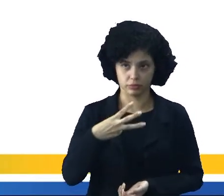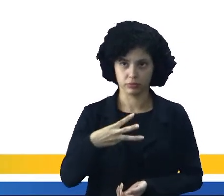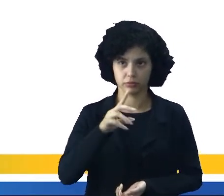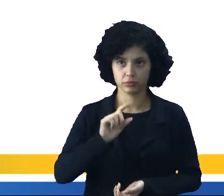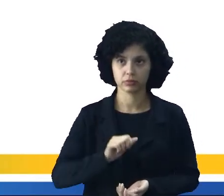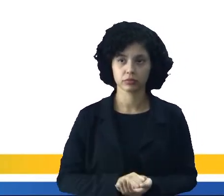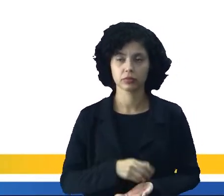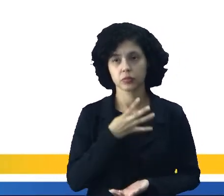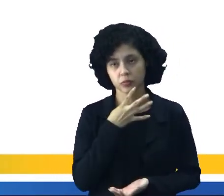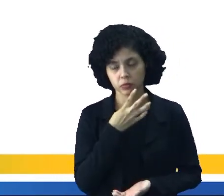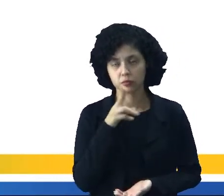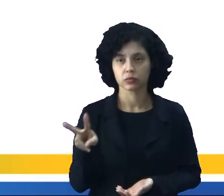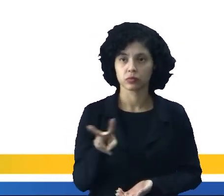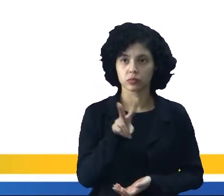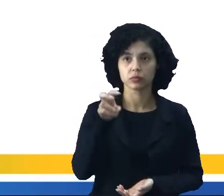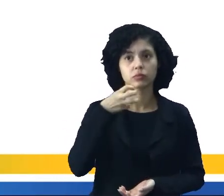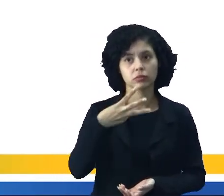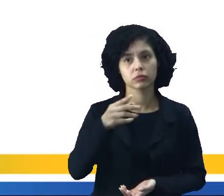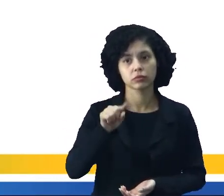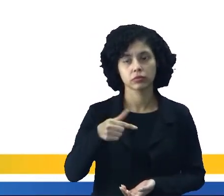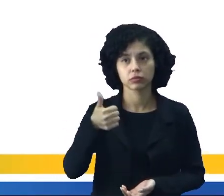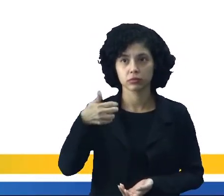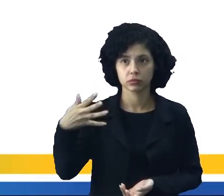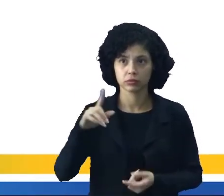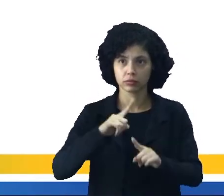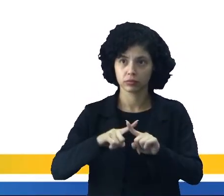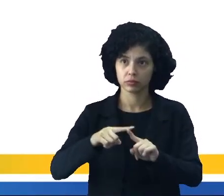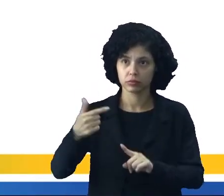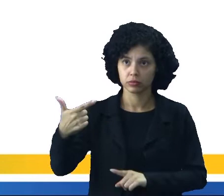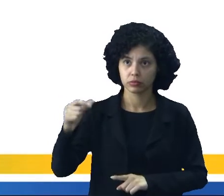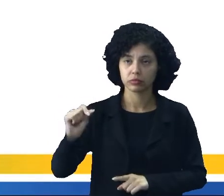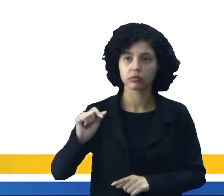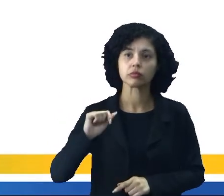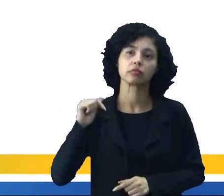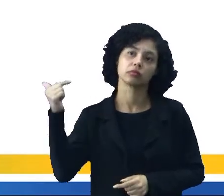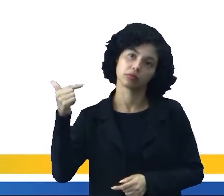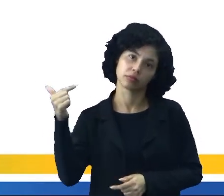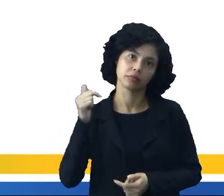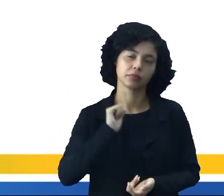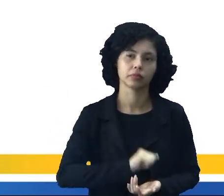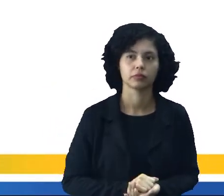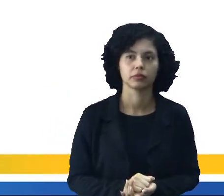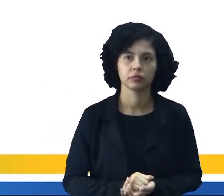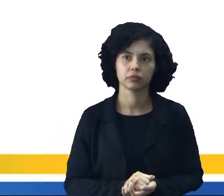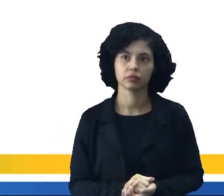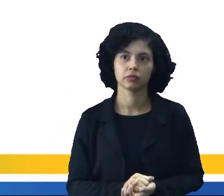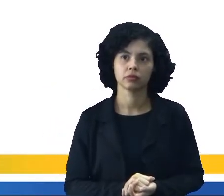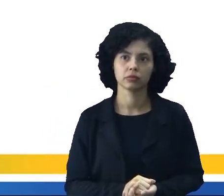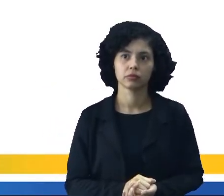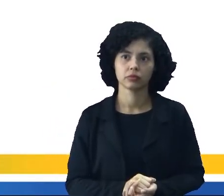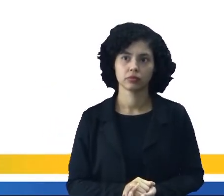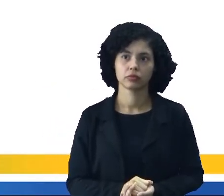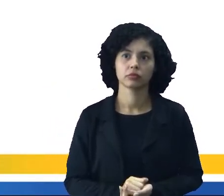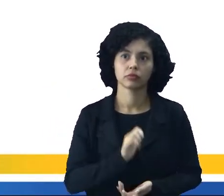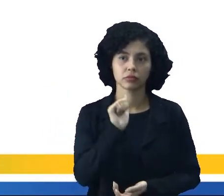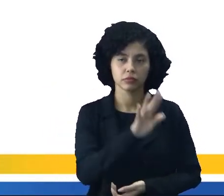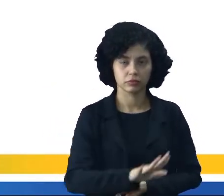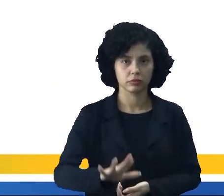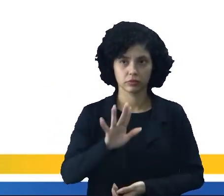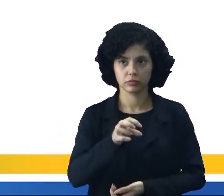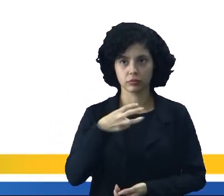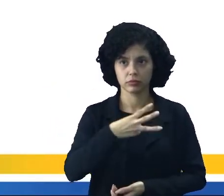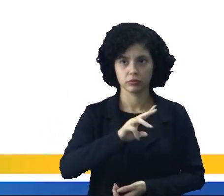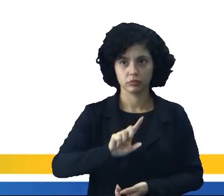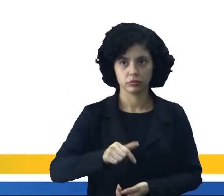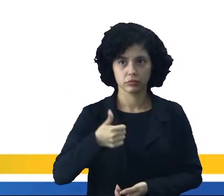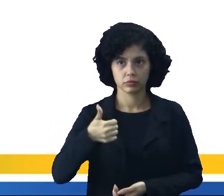a pi que nós damos o valor de 3,14 x o raio que é 20 ao quadrado a área é igual